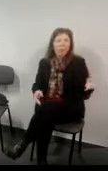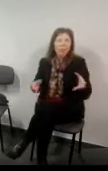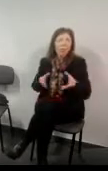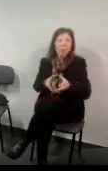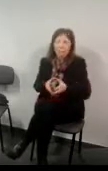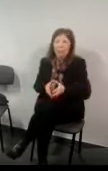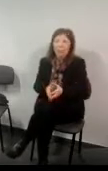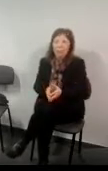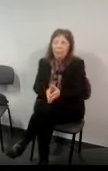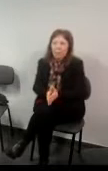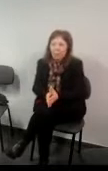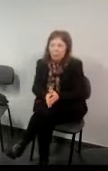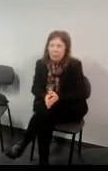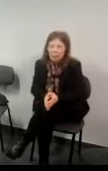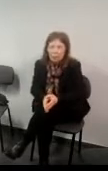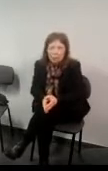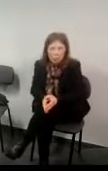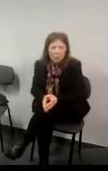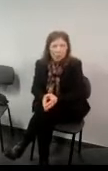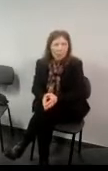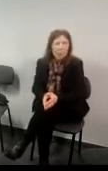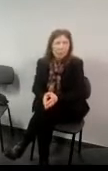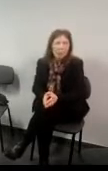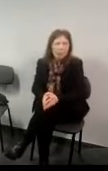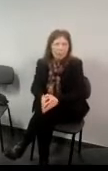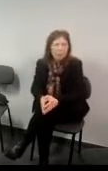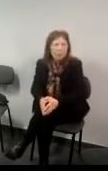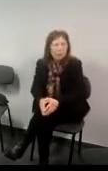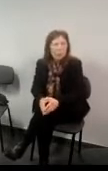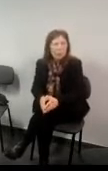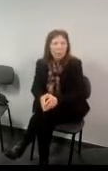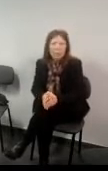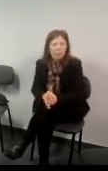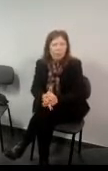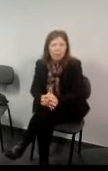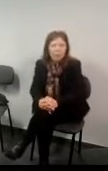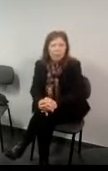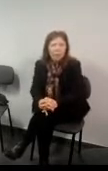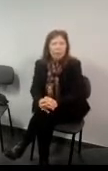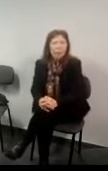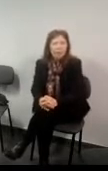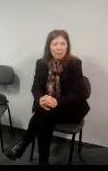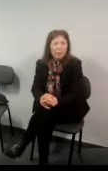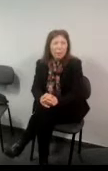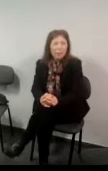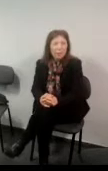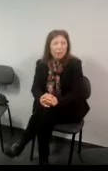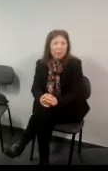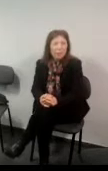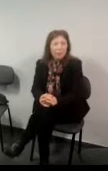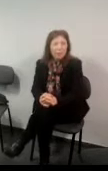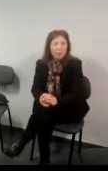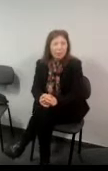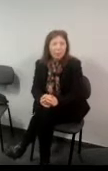isso que a causa nós temos que mexer, porque é o nosso... Mas não, energeticamente, sim. Energeticamente a gente harmoniza e quando a gente bota à